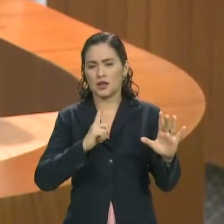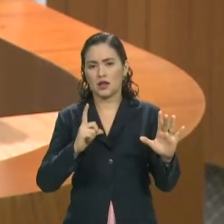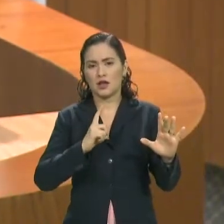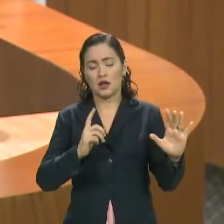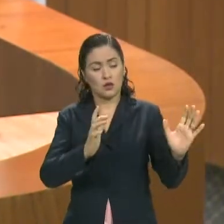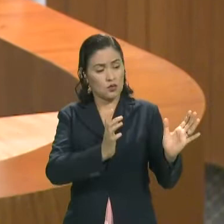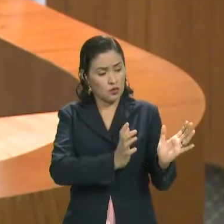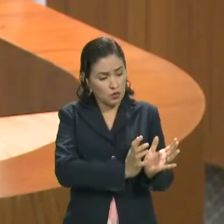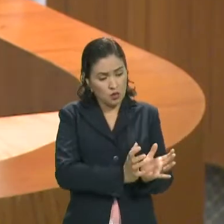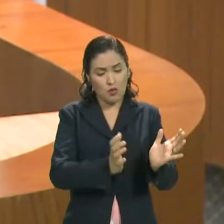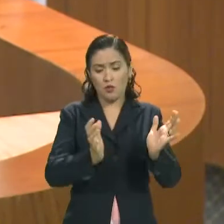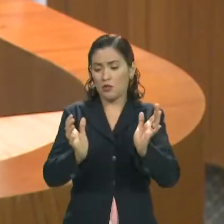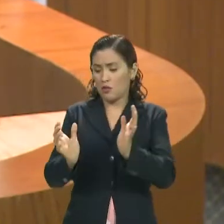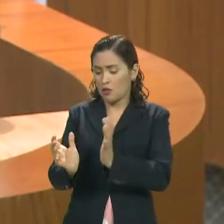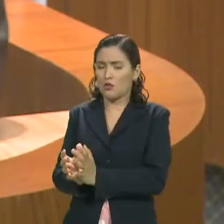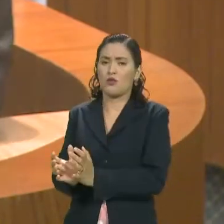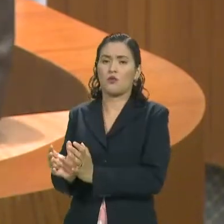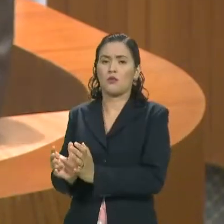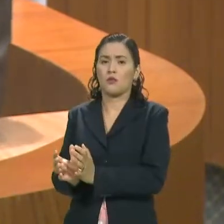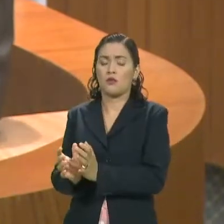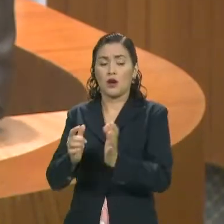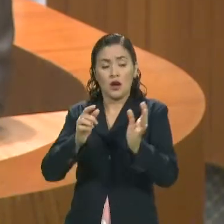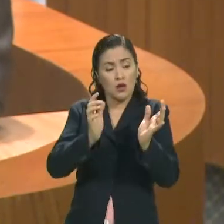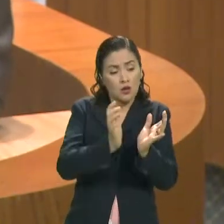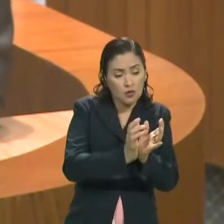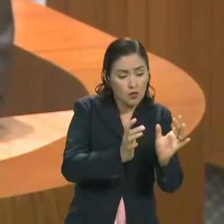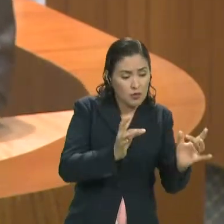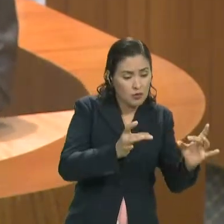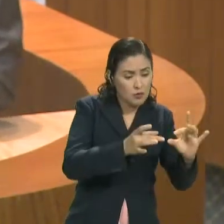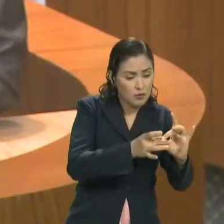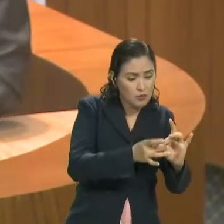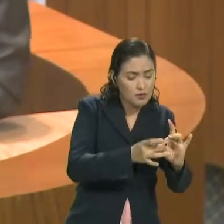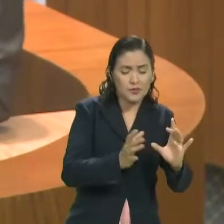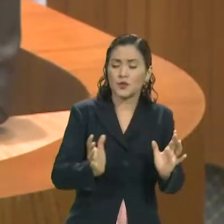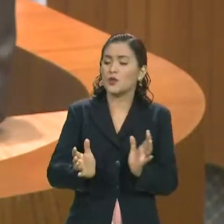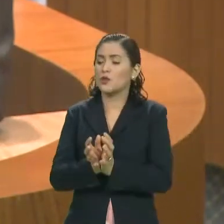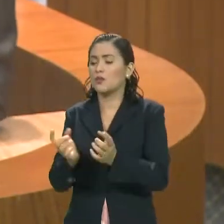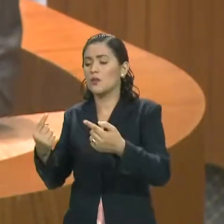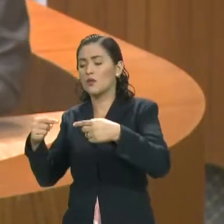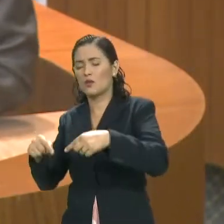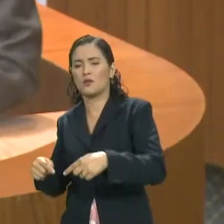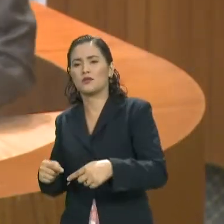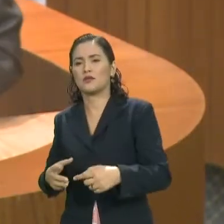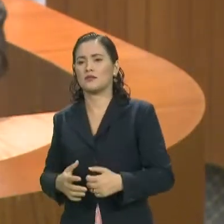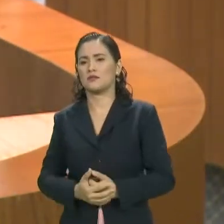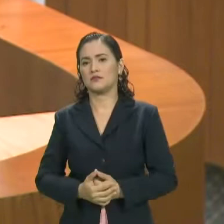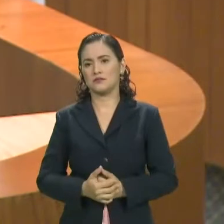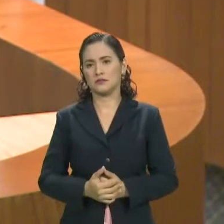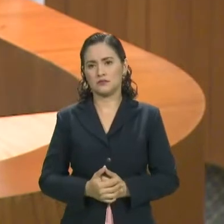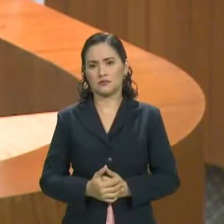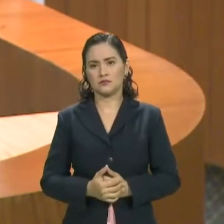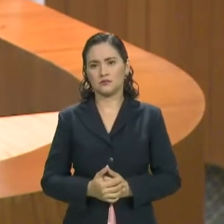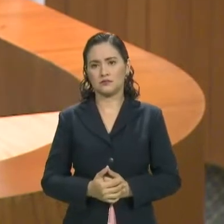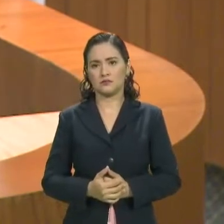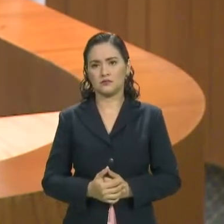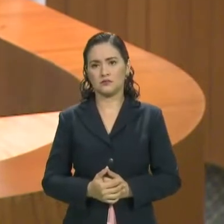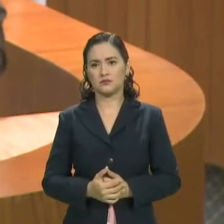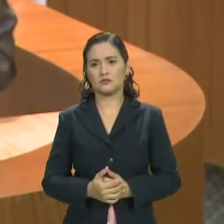fazendo alusão a 2016, me referindo neste momento ao presidente